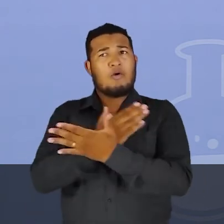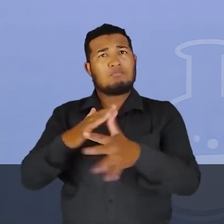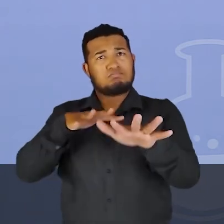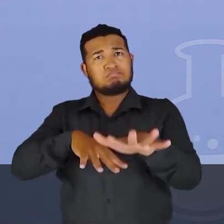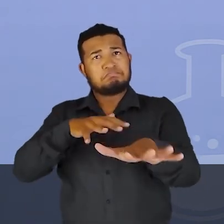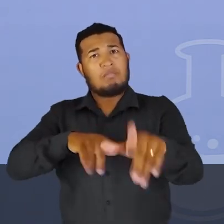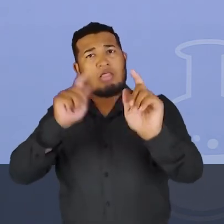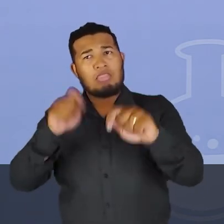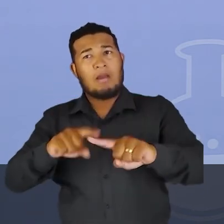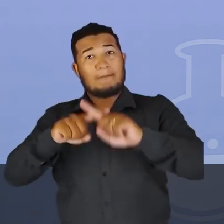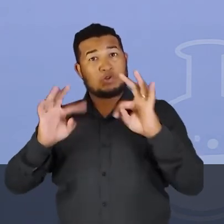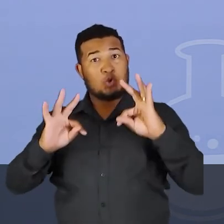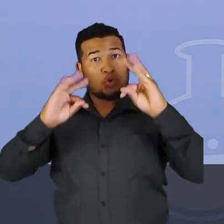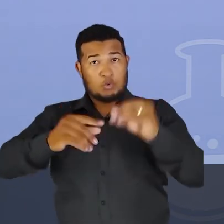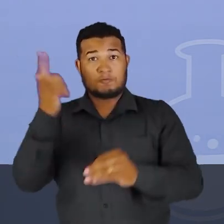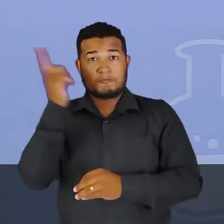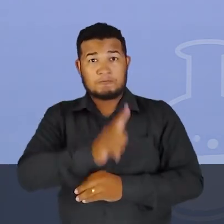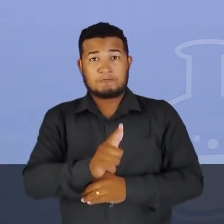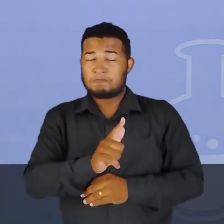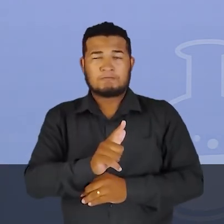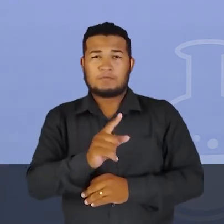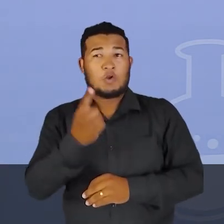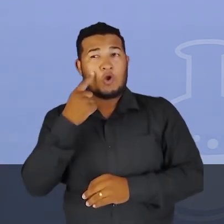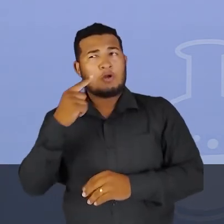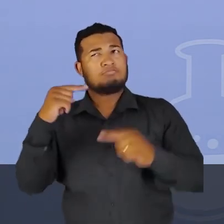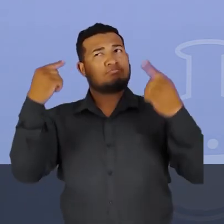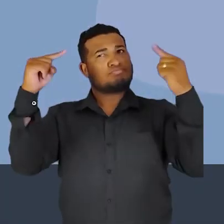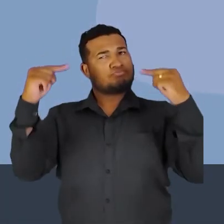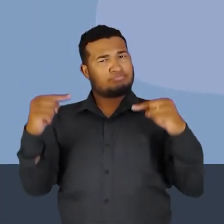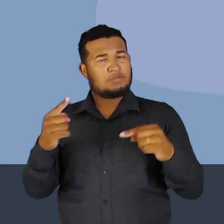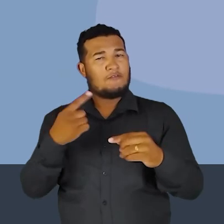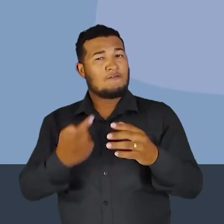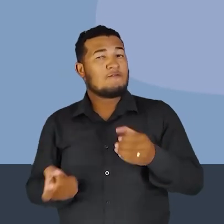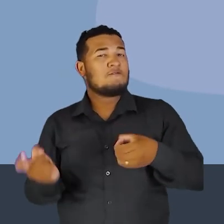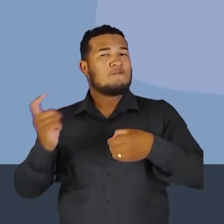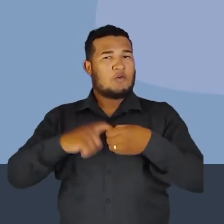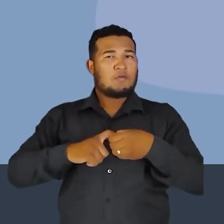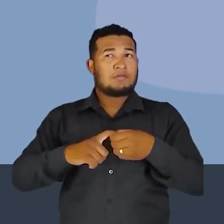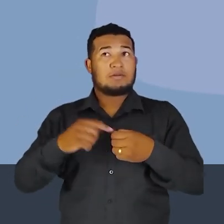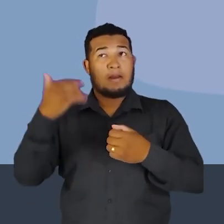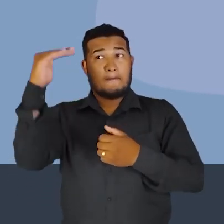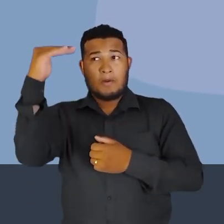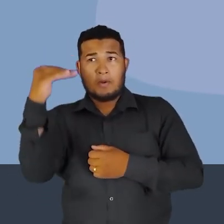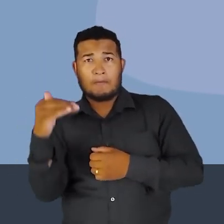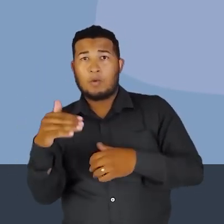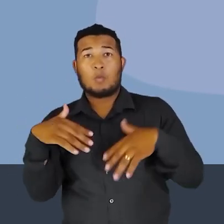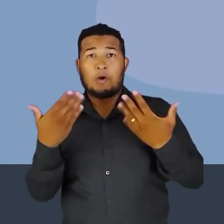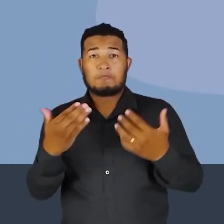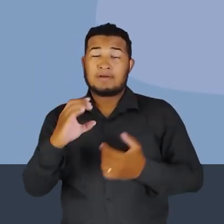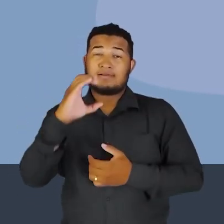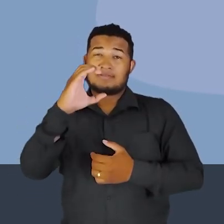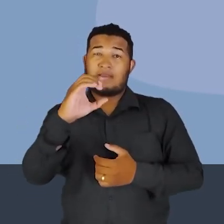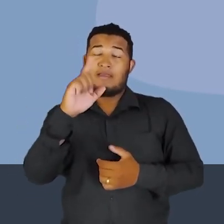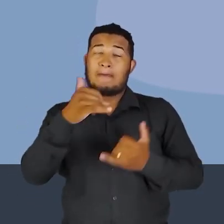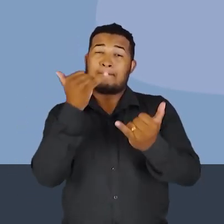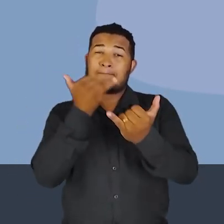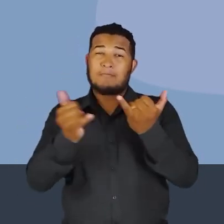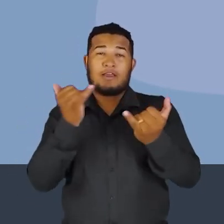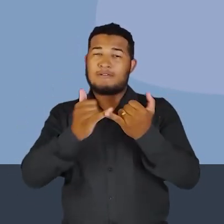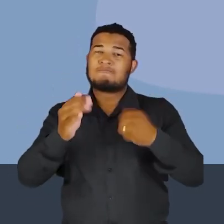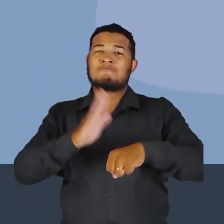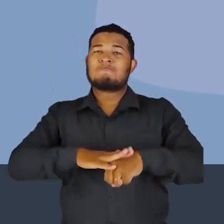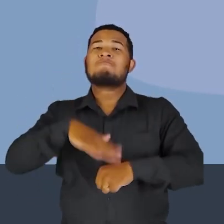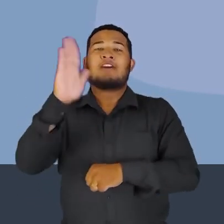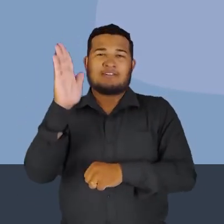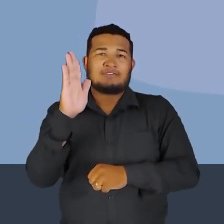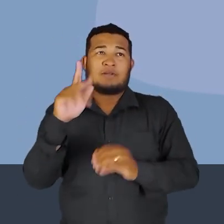que todos vão conseguir? Então, volta aqui nas questões para a gente poder ver. De todas elas, a C é a que mais se